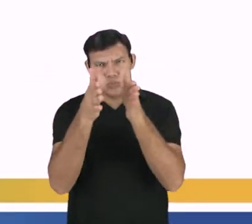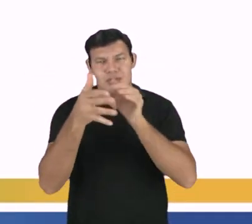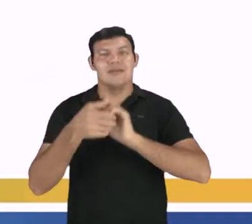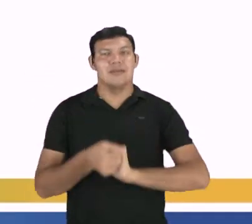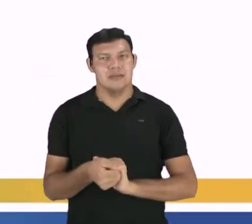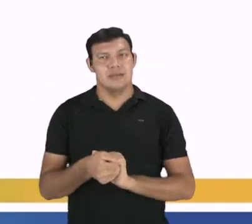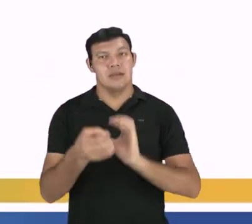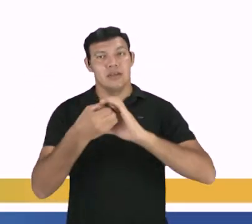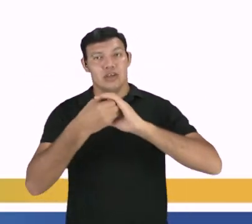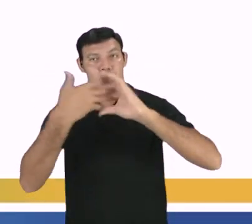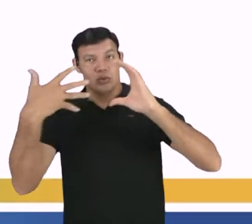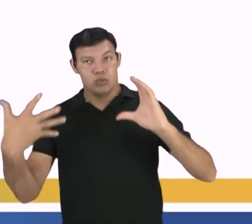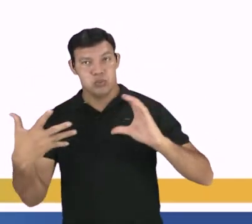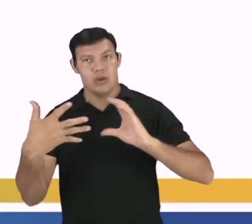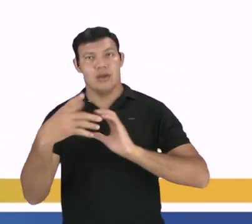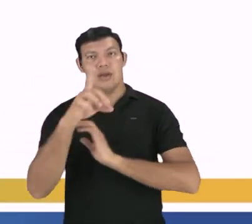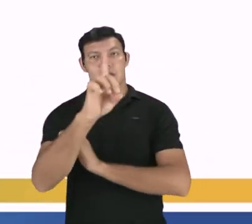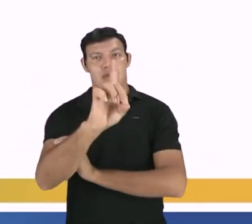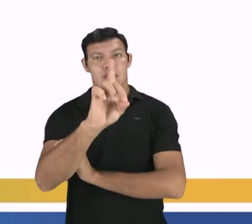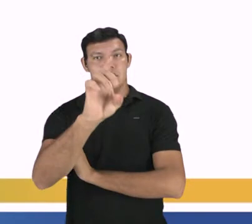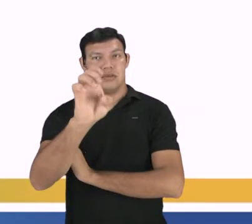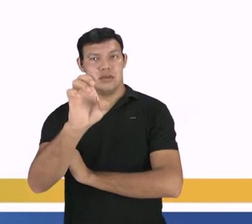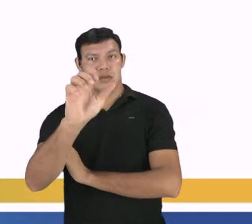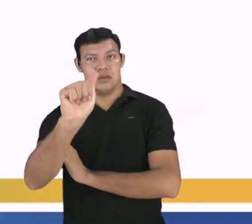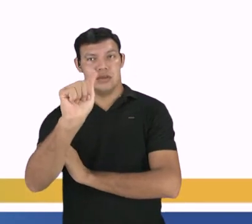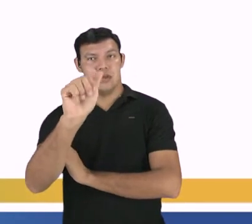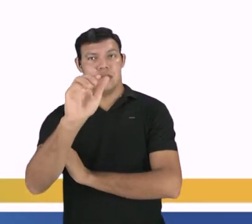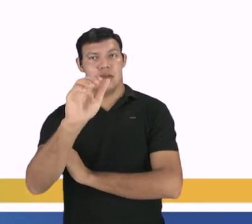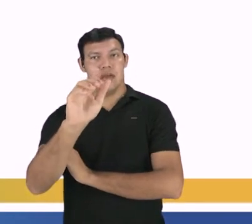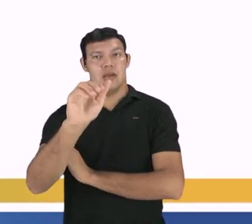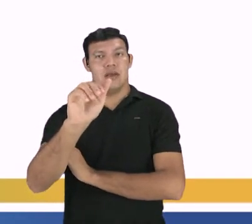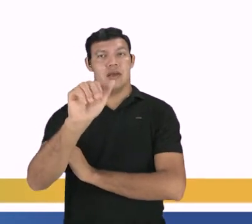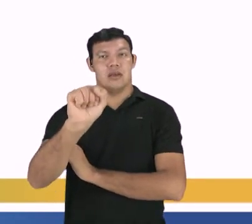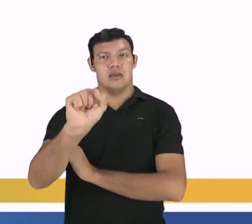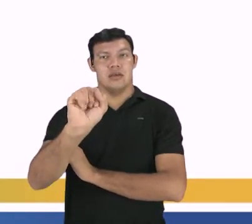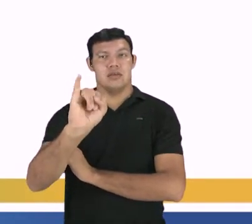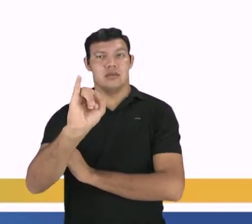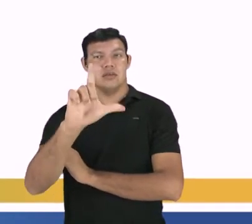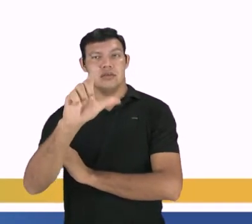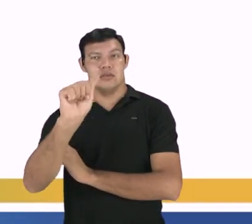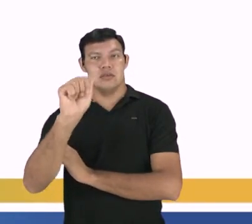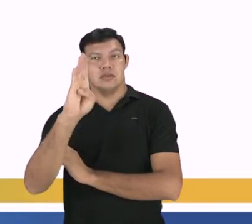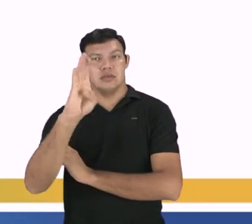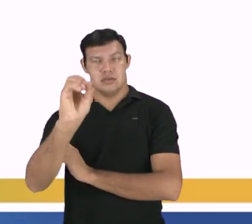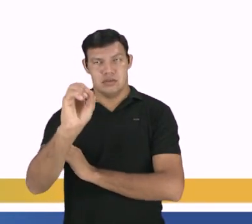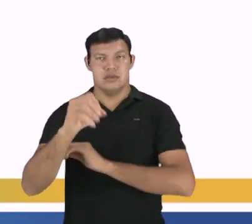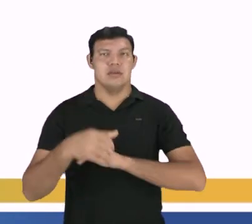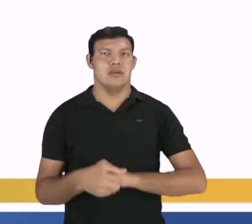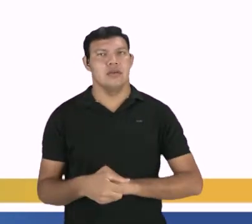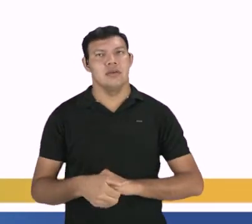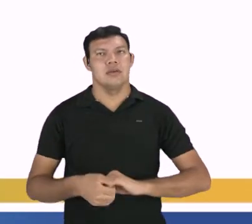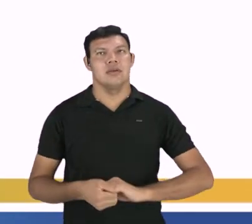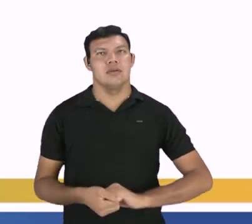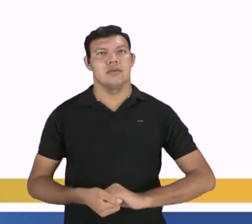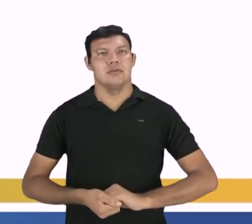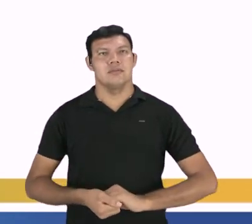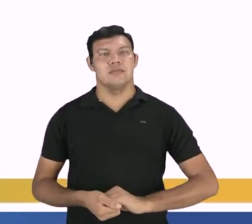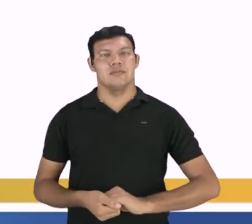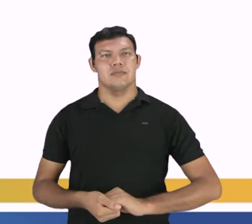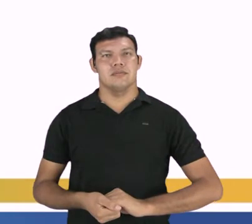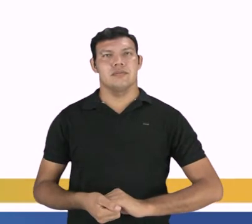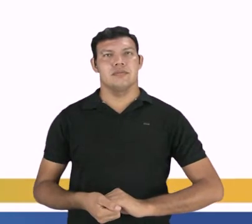uma característica de ser decassílabos, né? Com 10 sílabozinhas ali, 10 a 12, né? 12